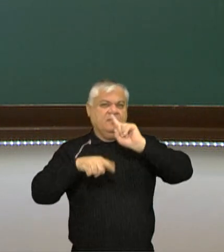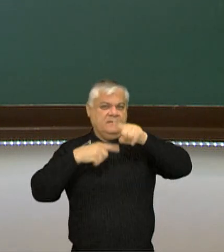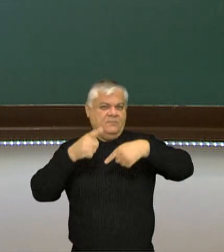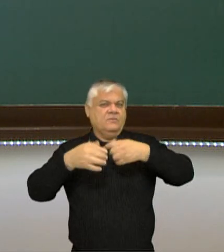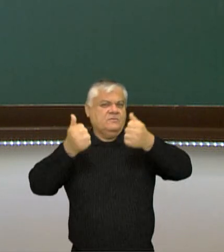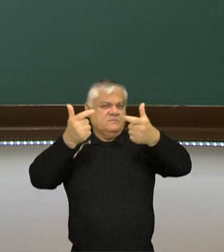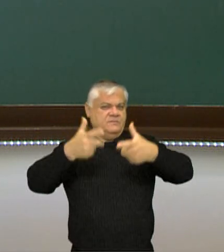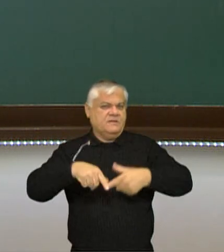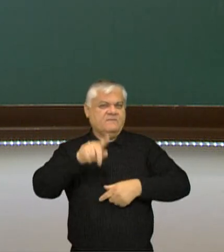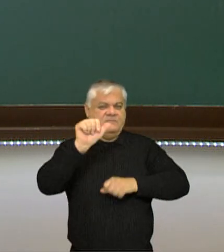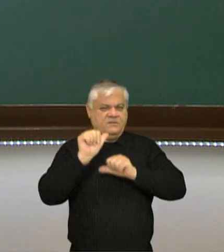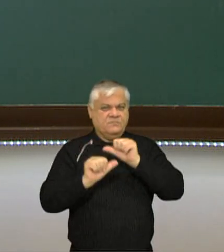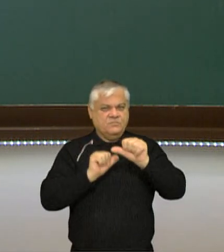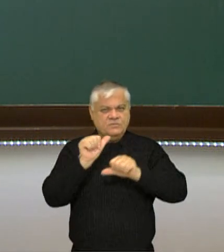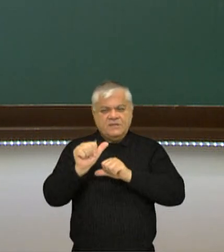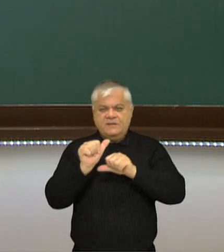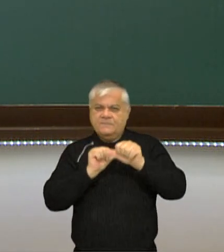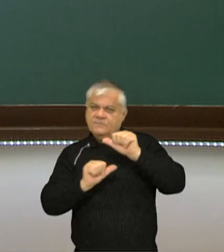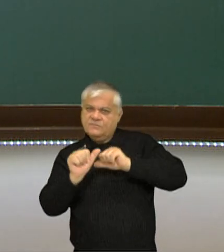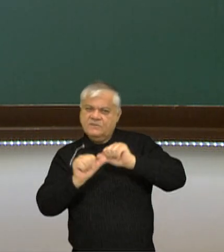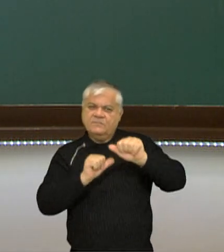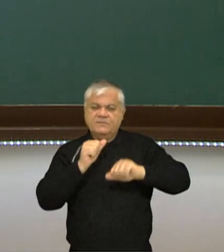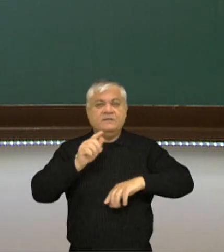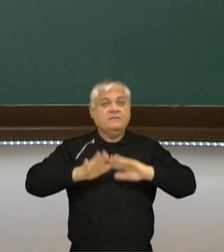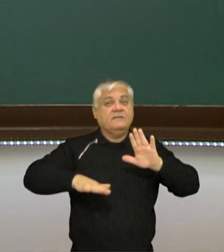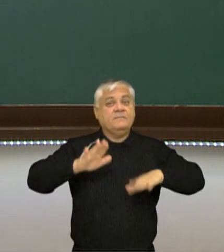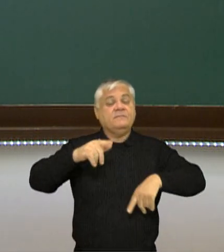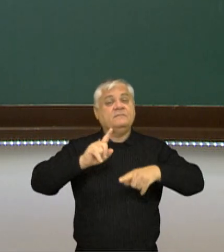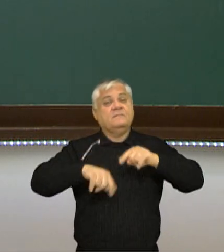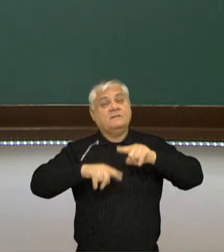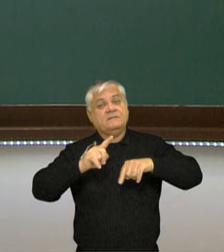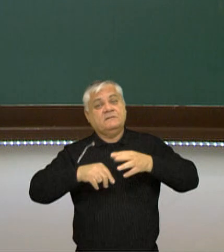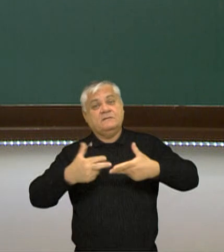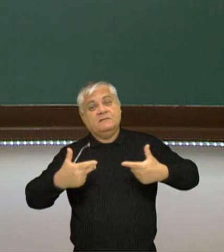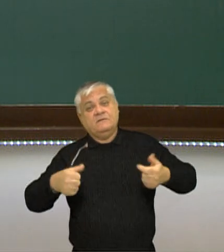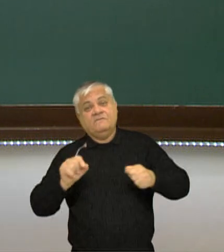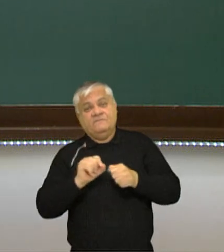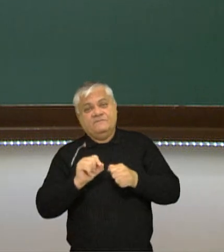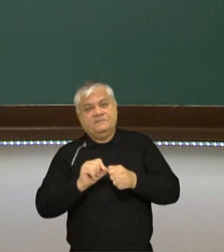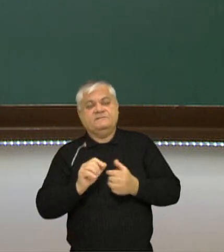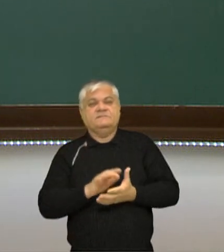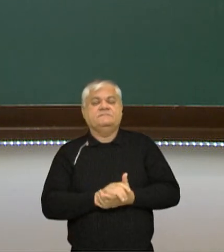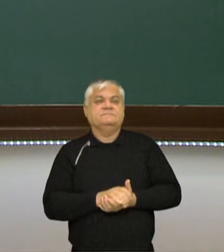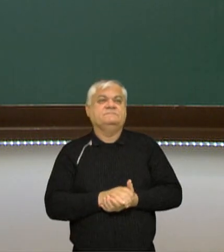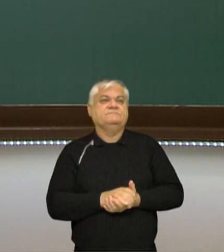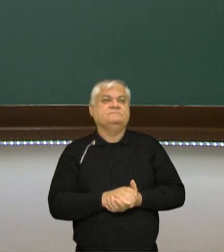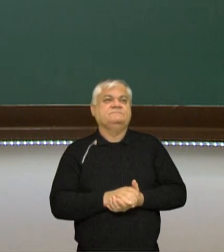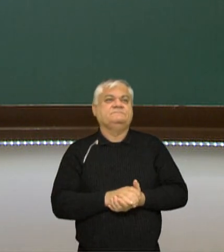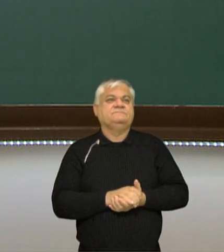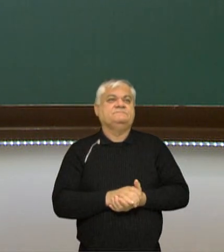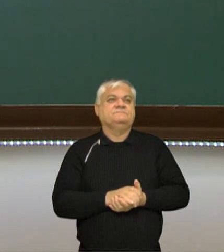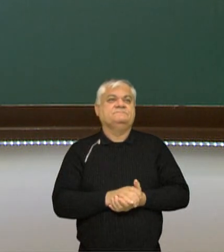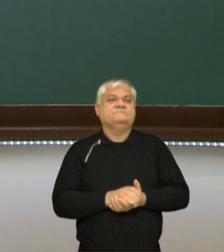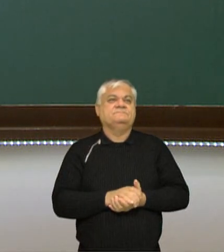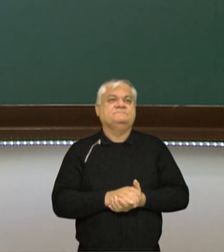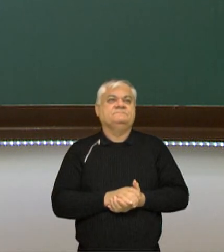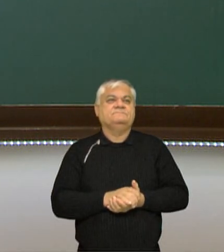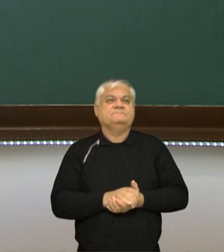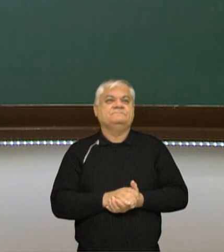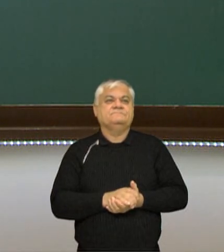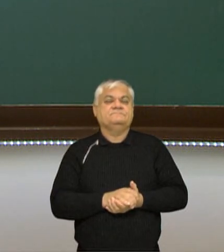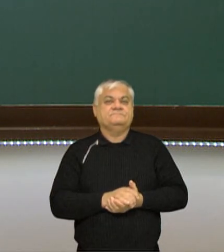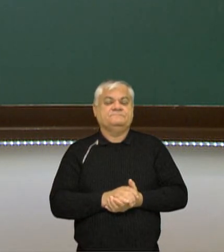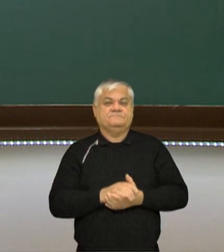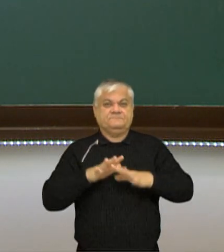você pode mexer um pouquinho conforme o material que você consiga aí para fazer o seu, tá bom? Daí,